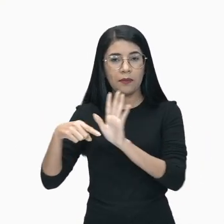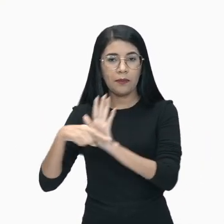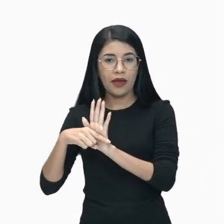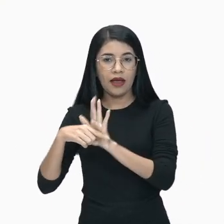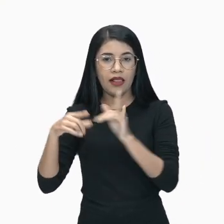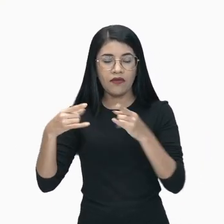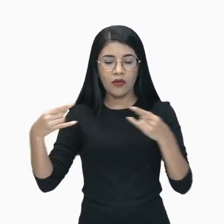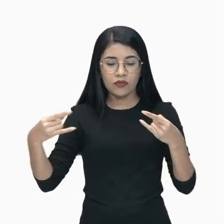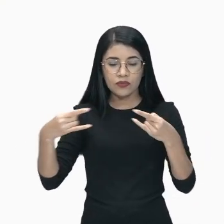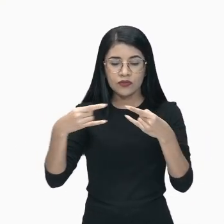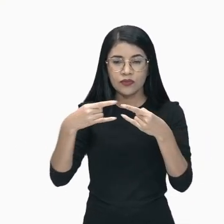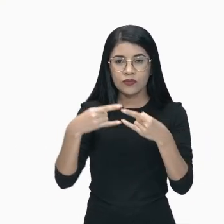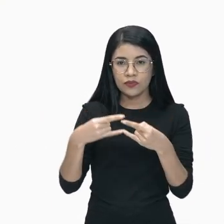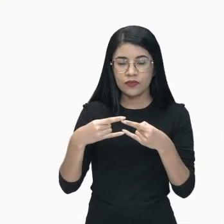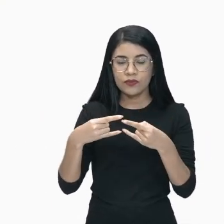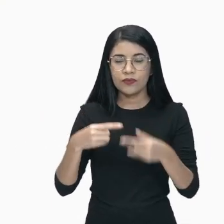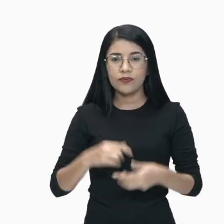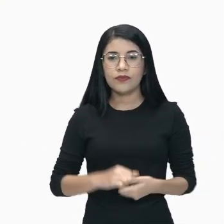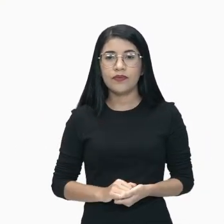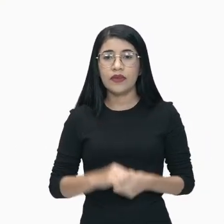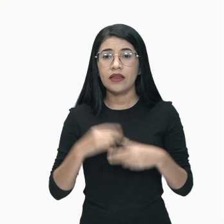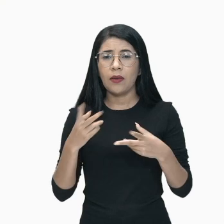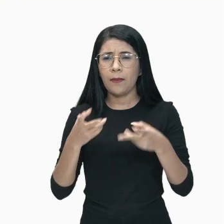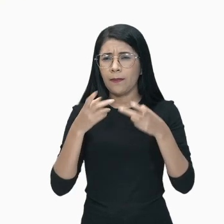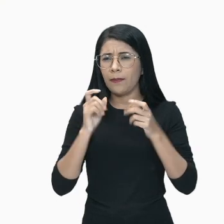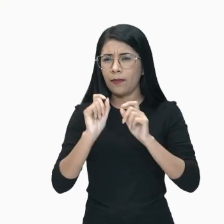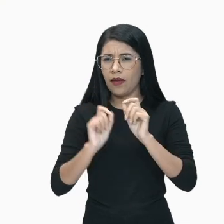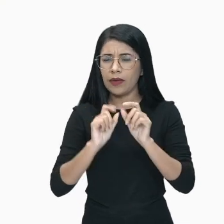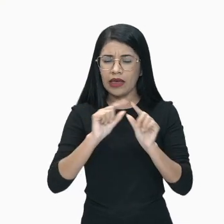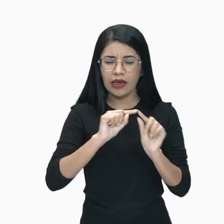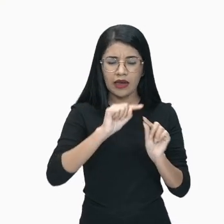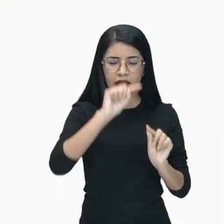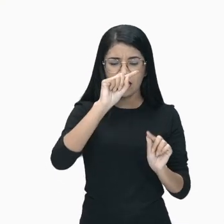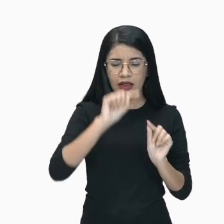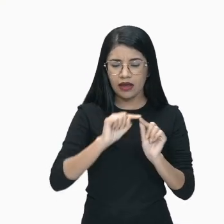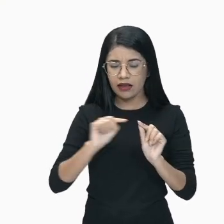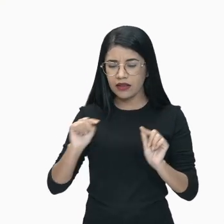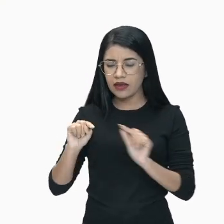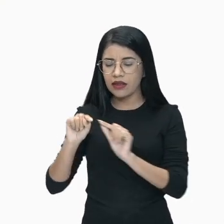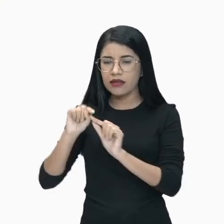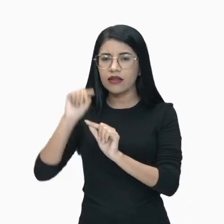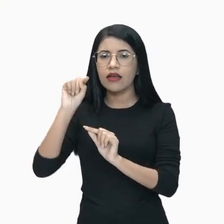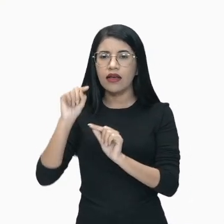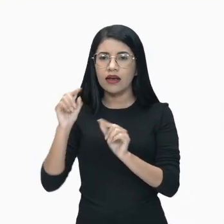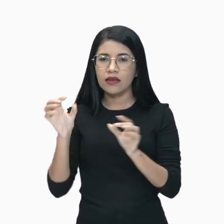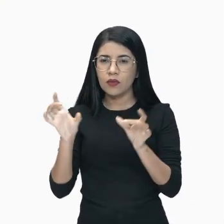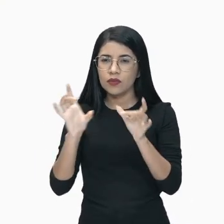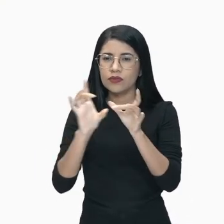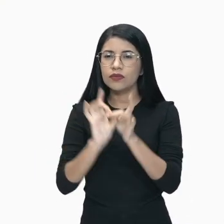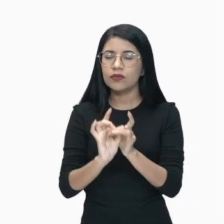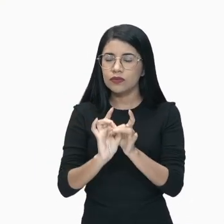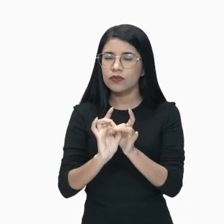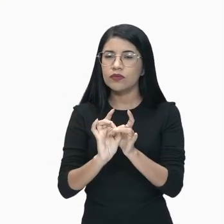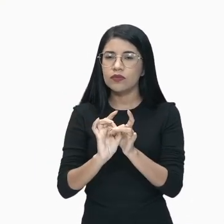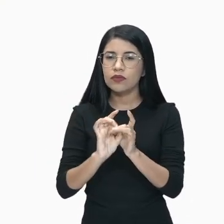elas vão se atrair. Veja que a linha que une as cargas, como a gente viu, a linha que une essas duas